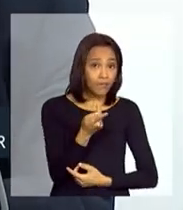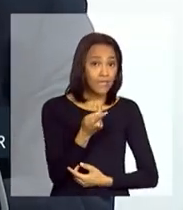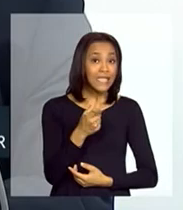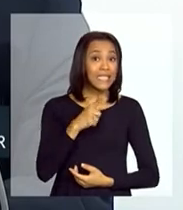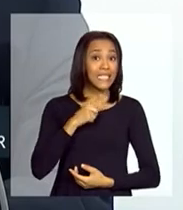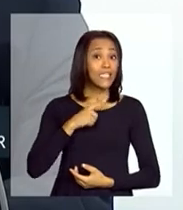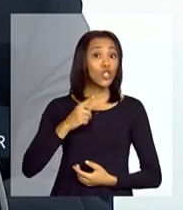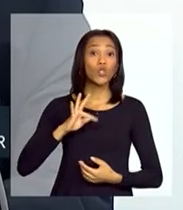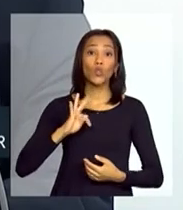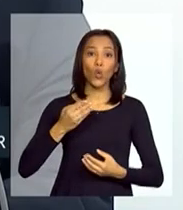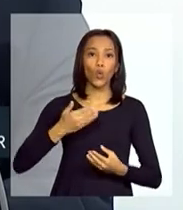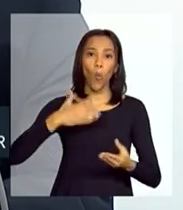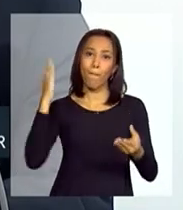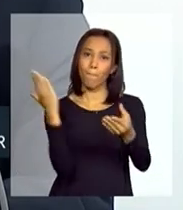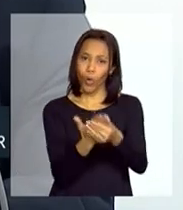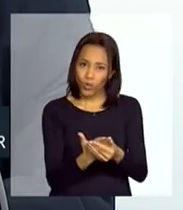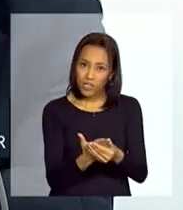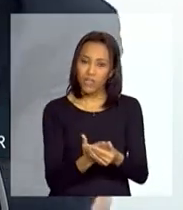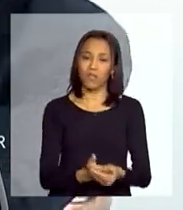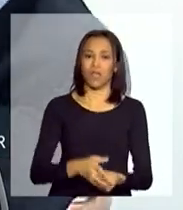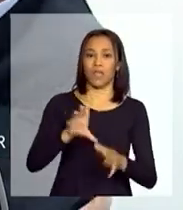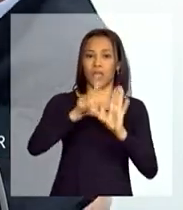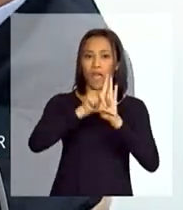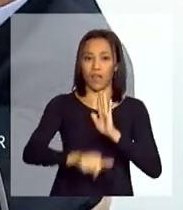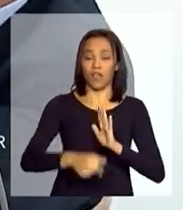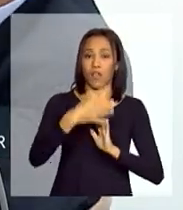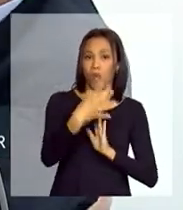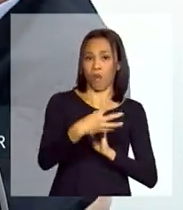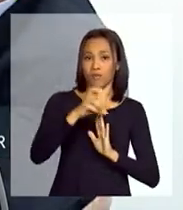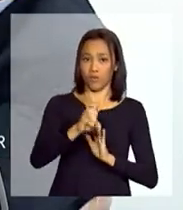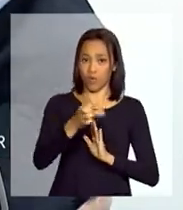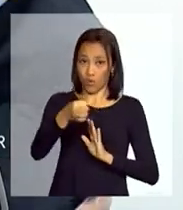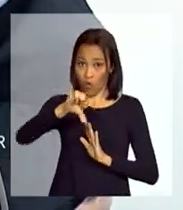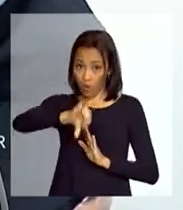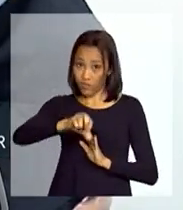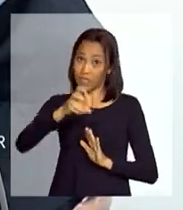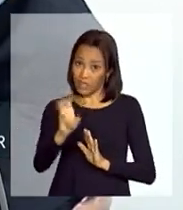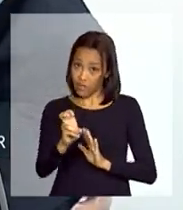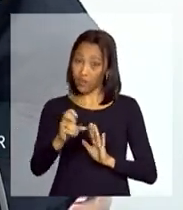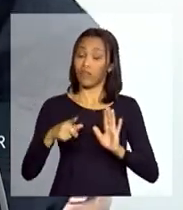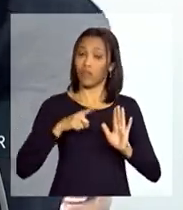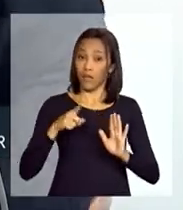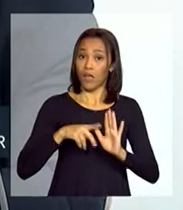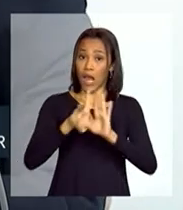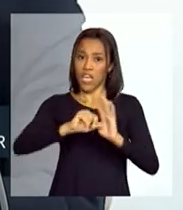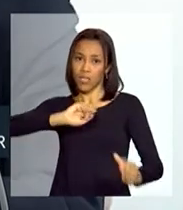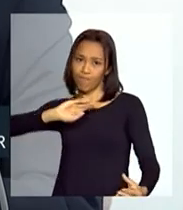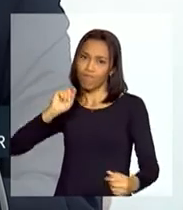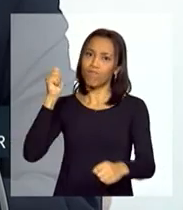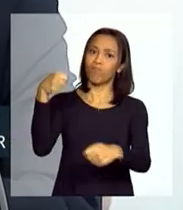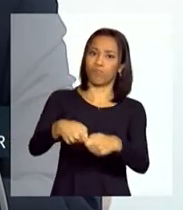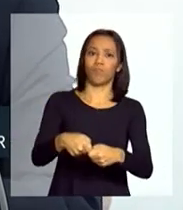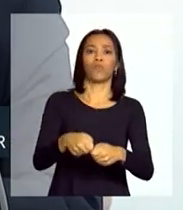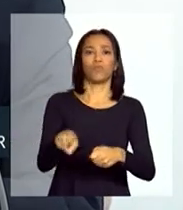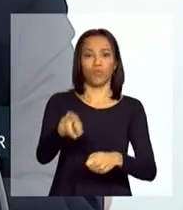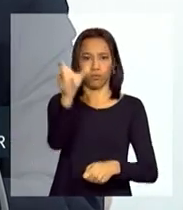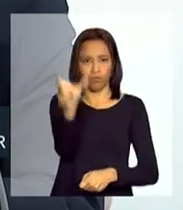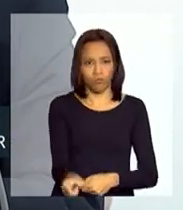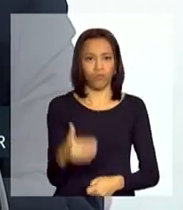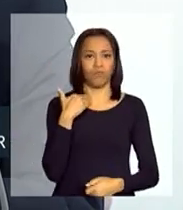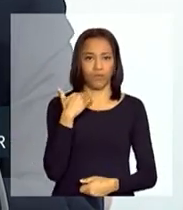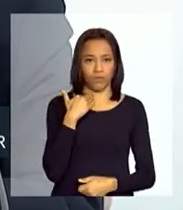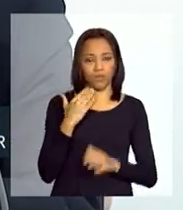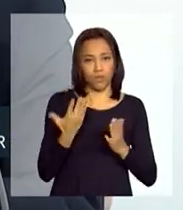punitivo que a lei quatro cinco nove cinco além do qual Defesa do Consumidor como bem ressalto Ministro tem que fazer então